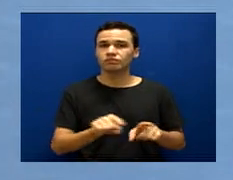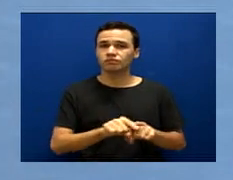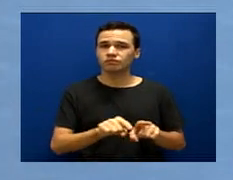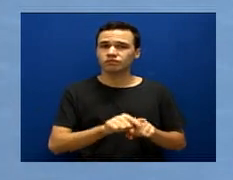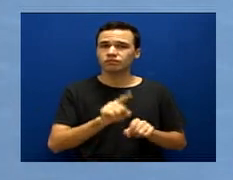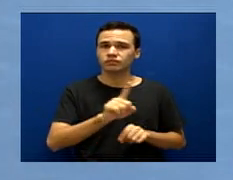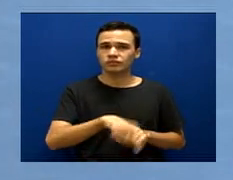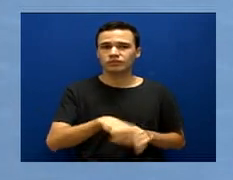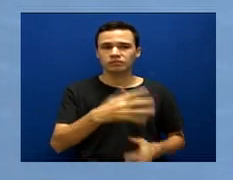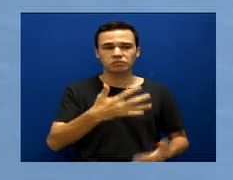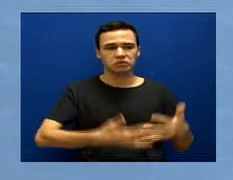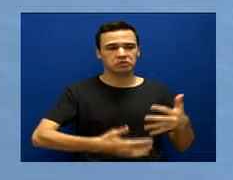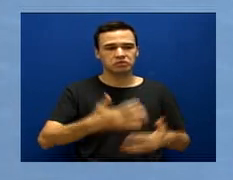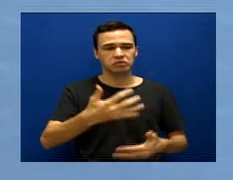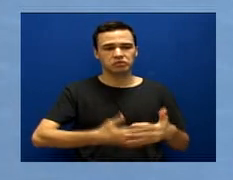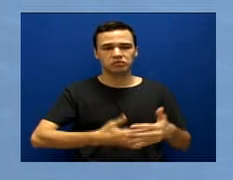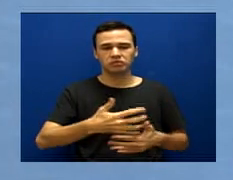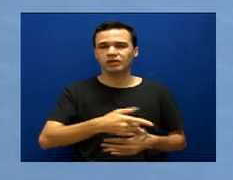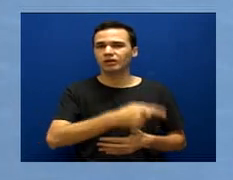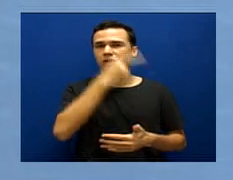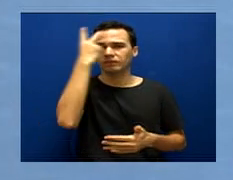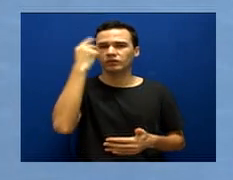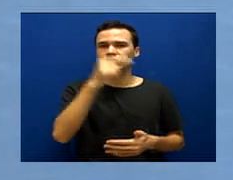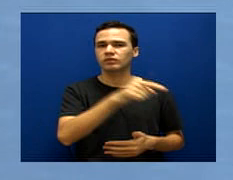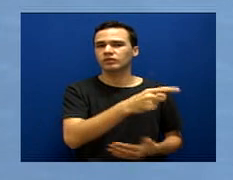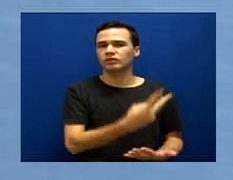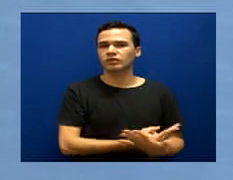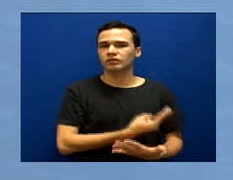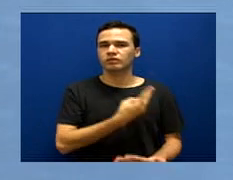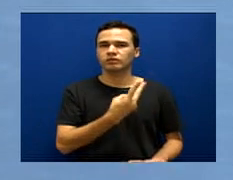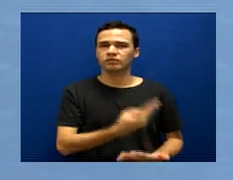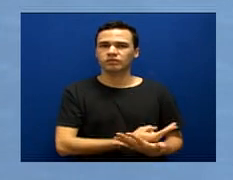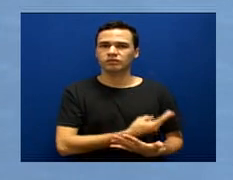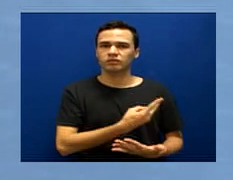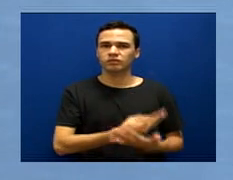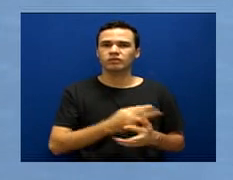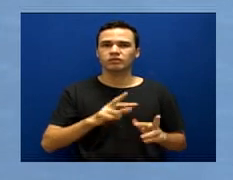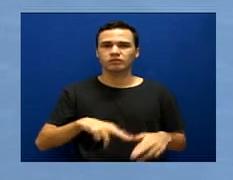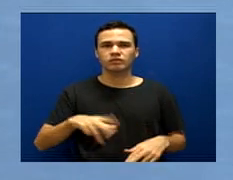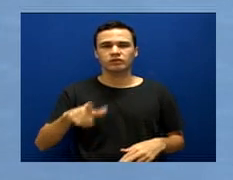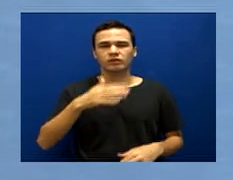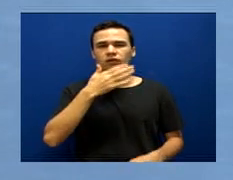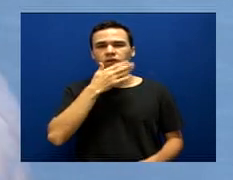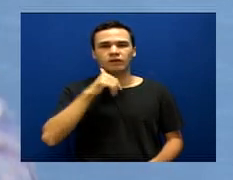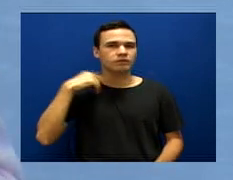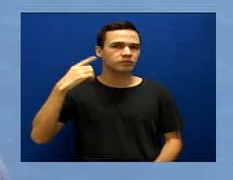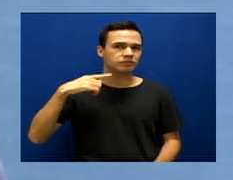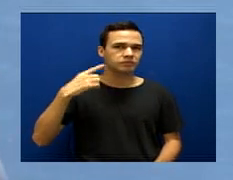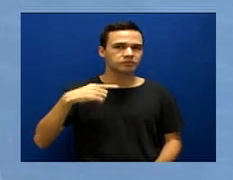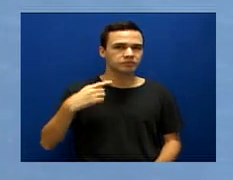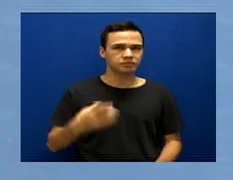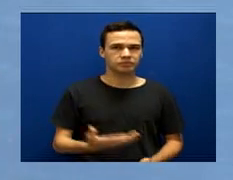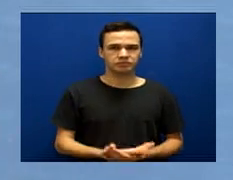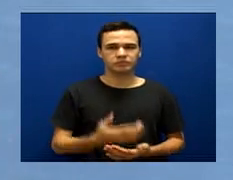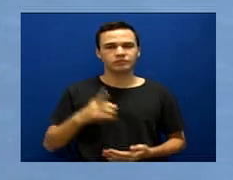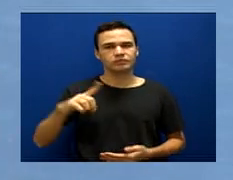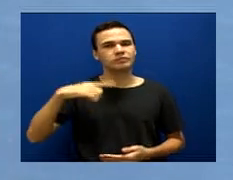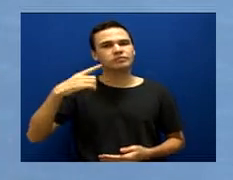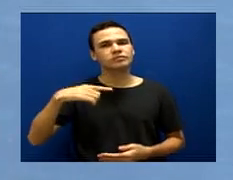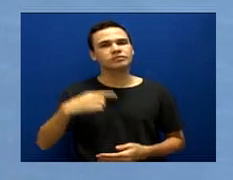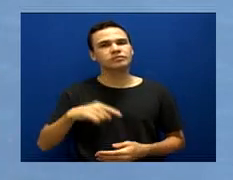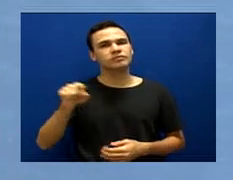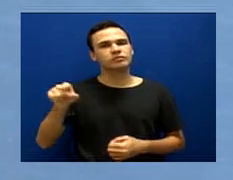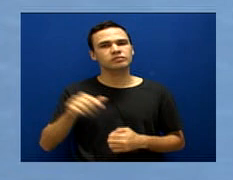vem essas presepadas. Esses indivíduos, né? Aliás, como o caso do nosso deputado, nosso não, meu não, né? Nosso modo de